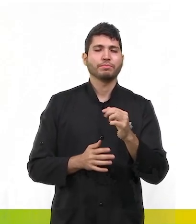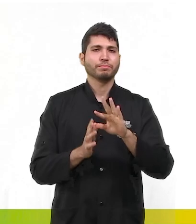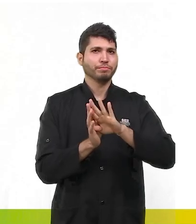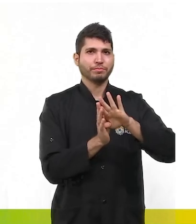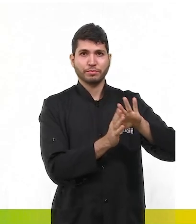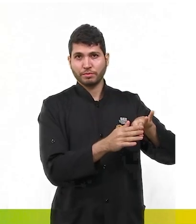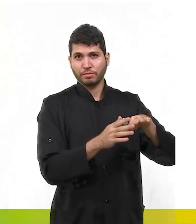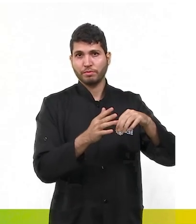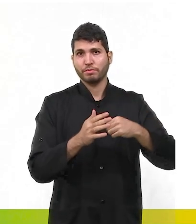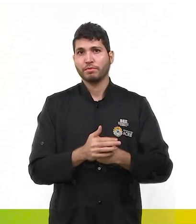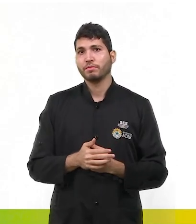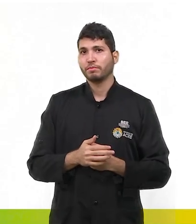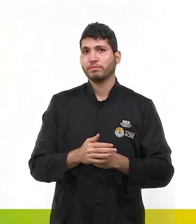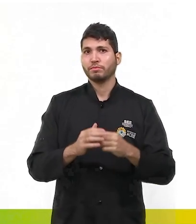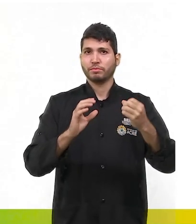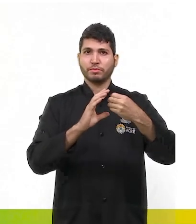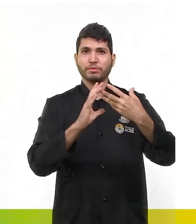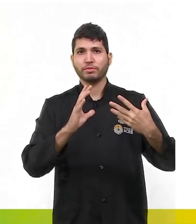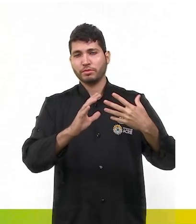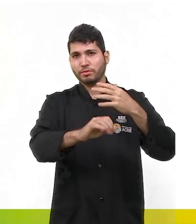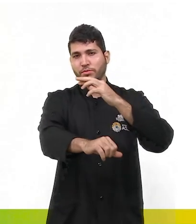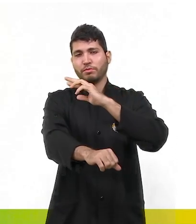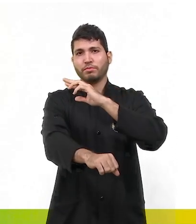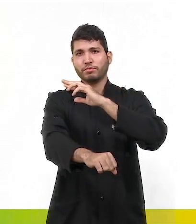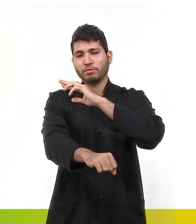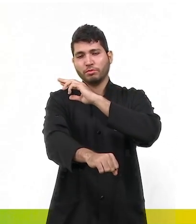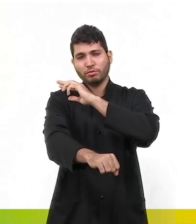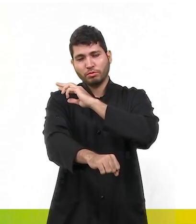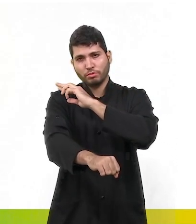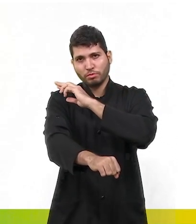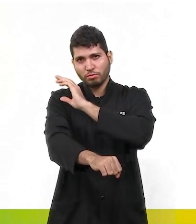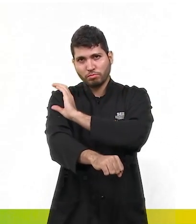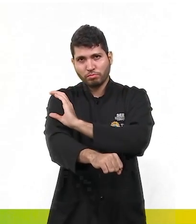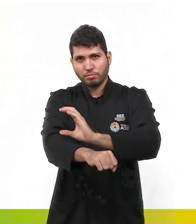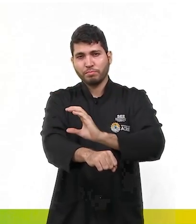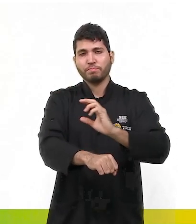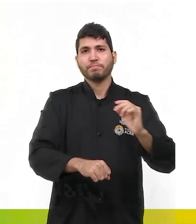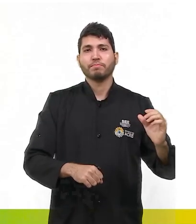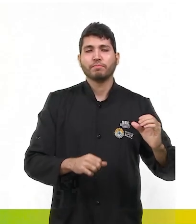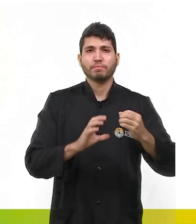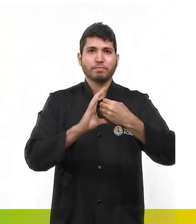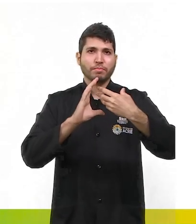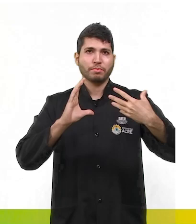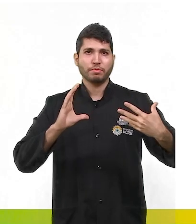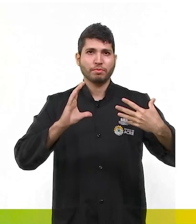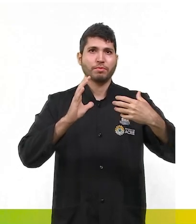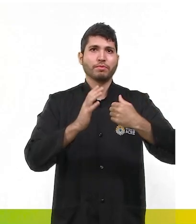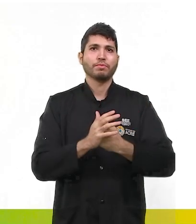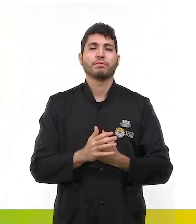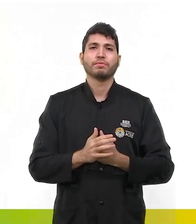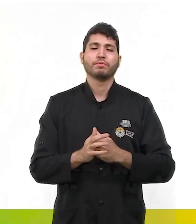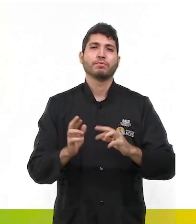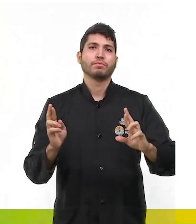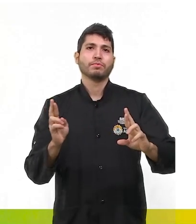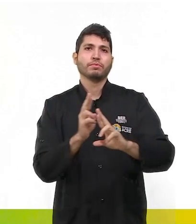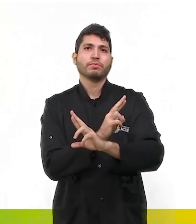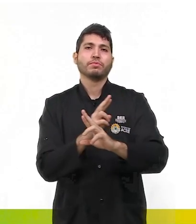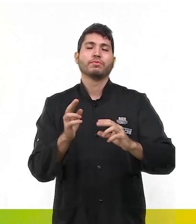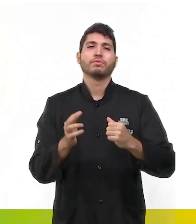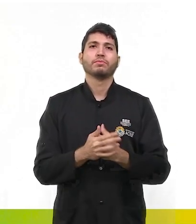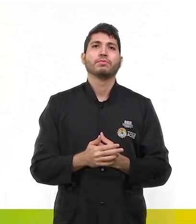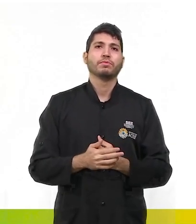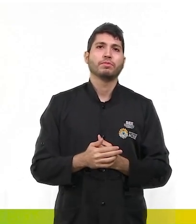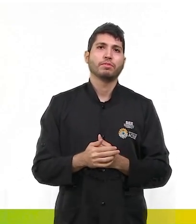Ou seja, a troca constante de valores culturais diz respeito principalmente, pessoal, a produtos e também